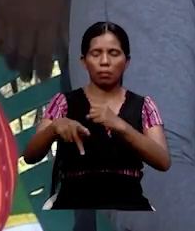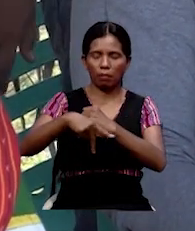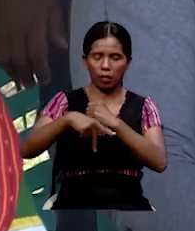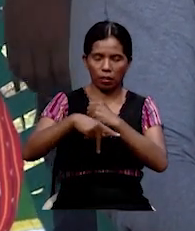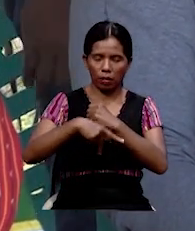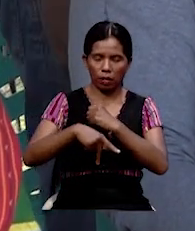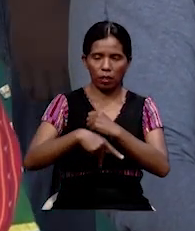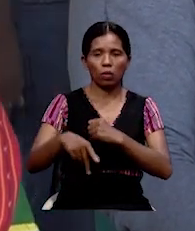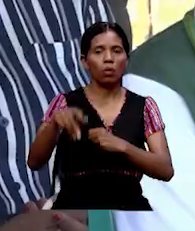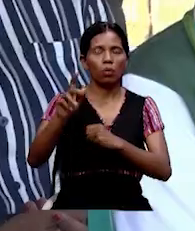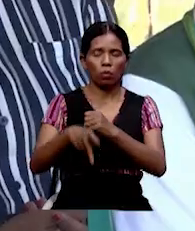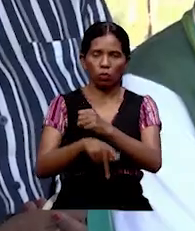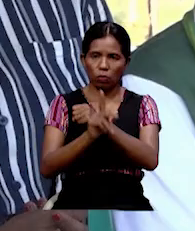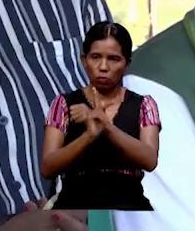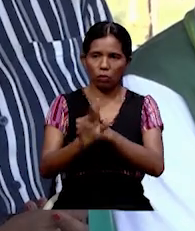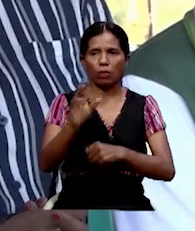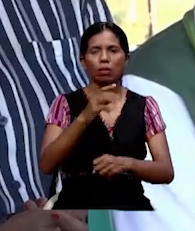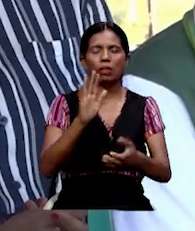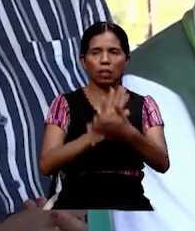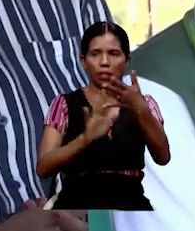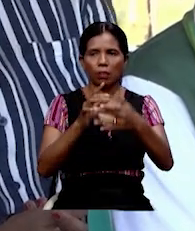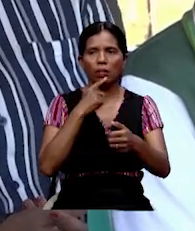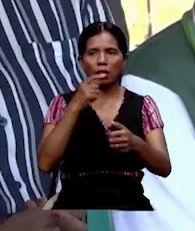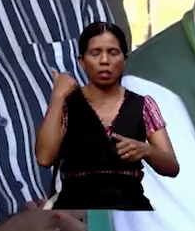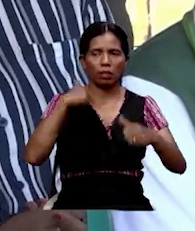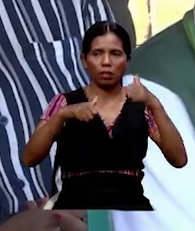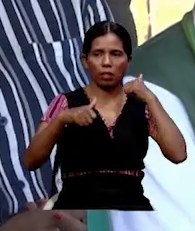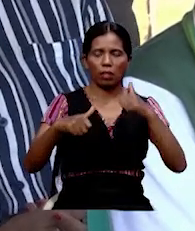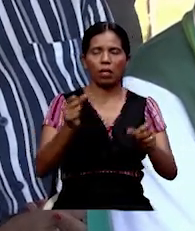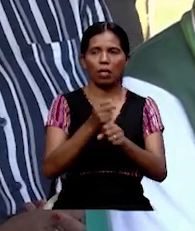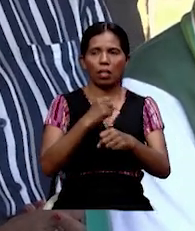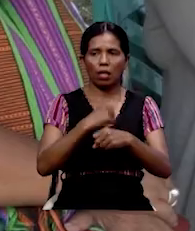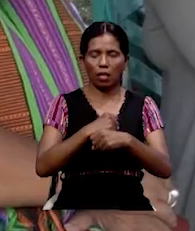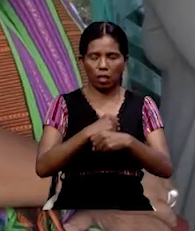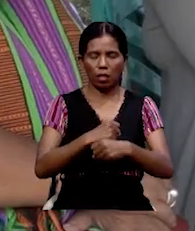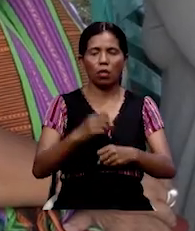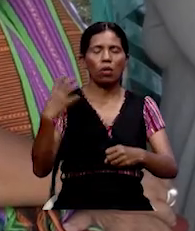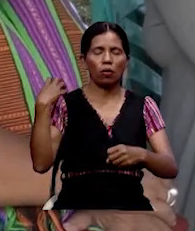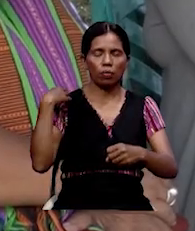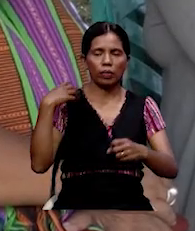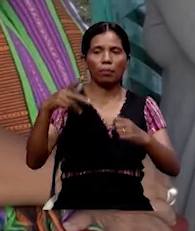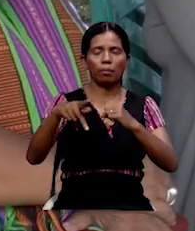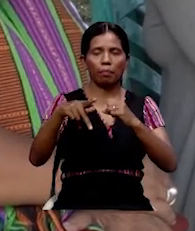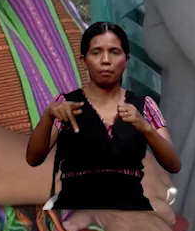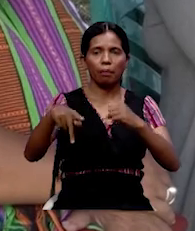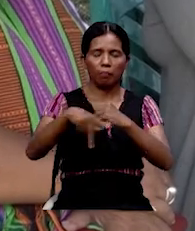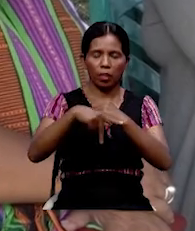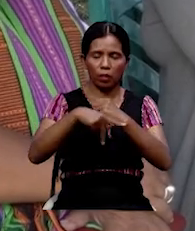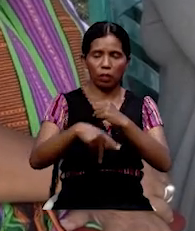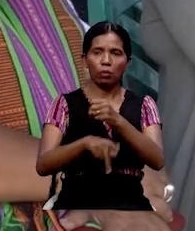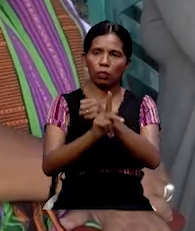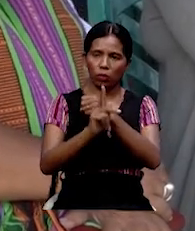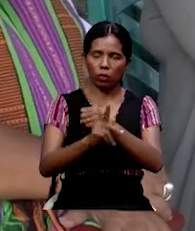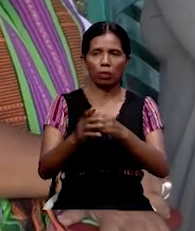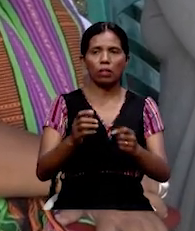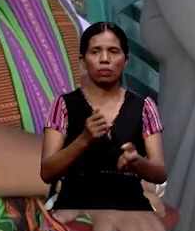na Imoribukar e a cerimônia lançamento ni Hatete, atividade lançamento basede Partido Kuntu niang e ha Obrato Manatutu Vila ne, a